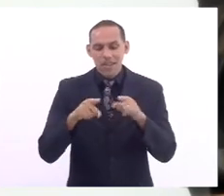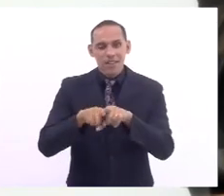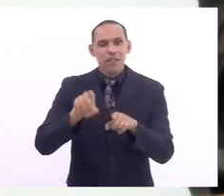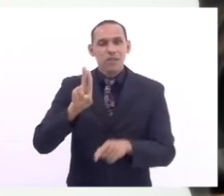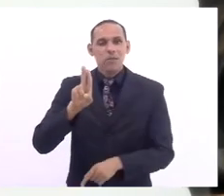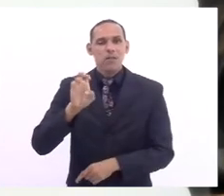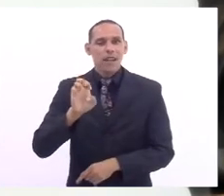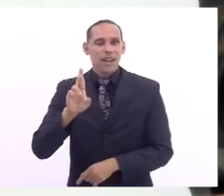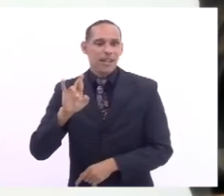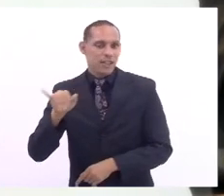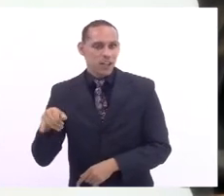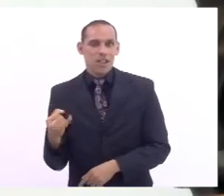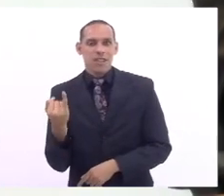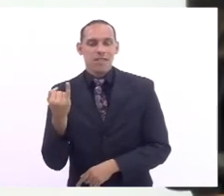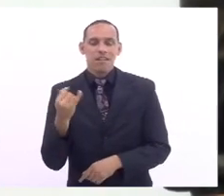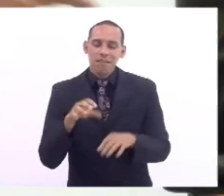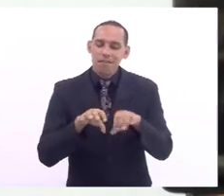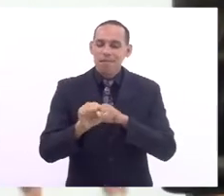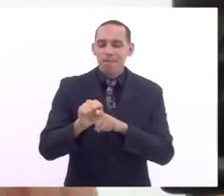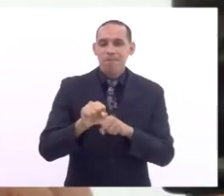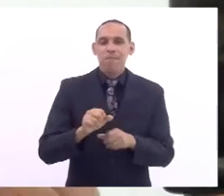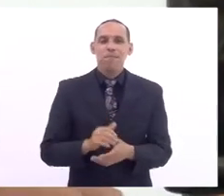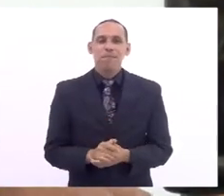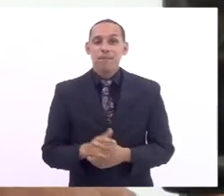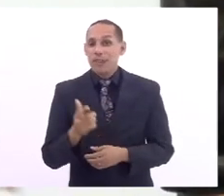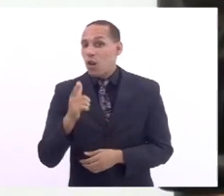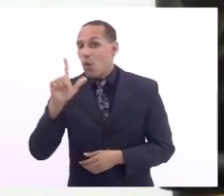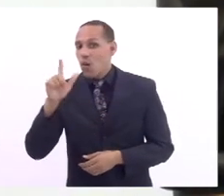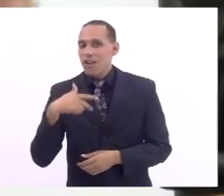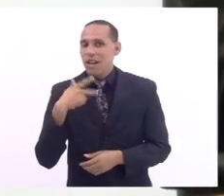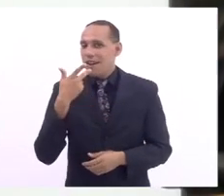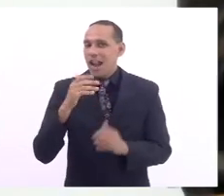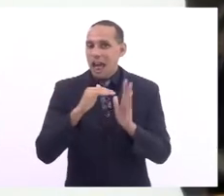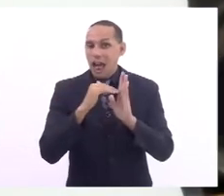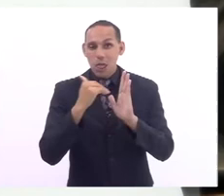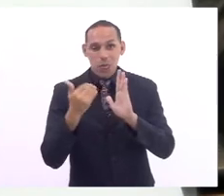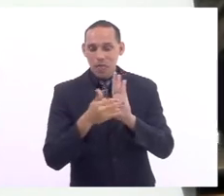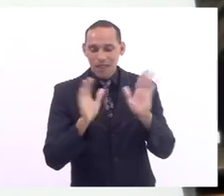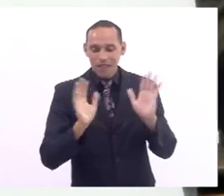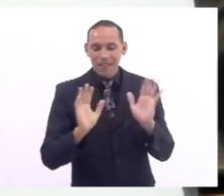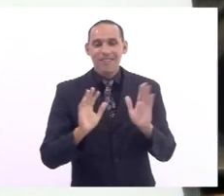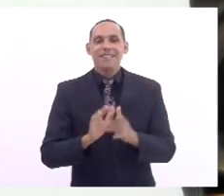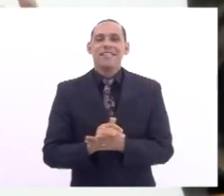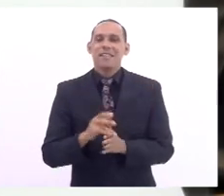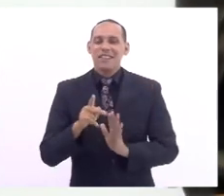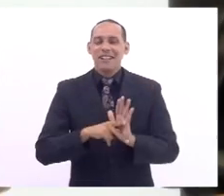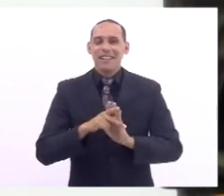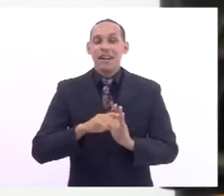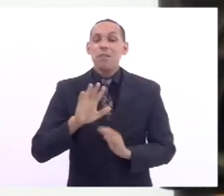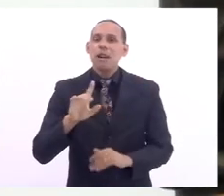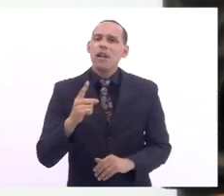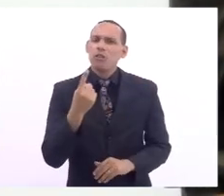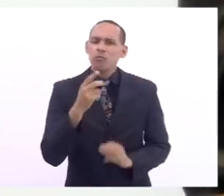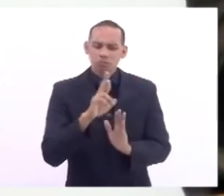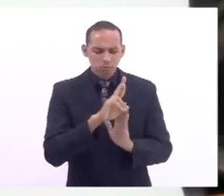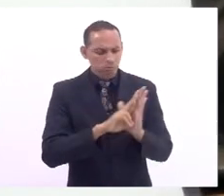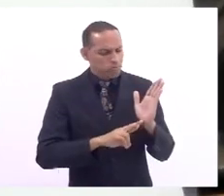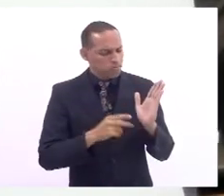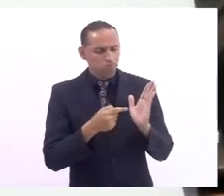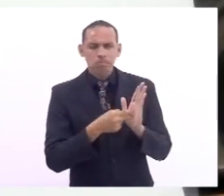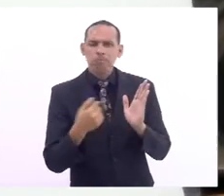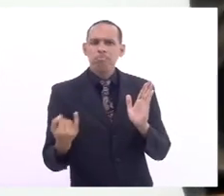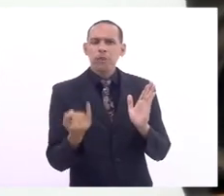né de informação e outro só para citar um outro negócio aqui todos meus projetos mas acho que o resultado que é importante